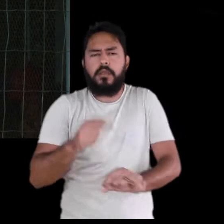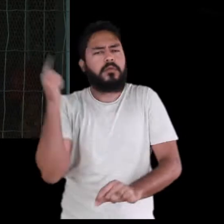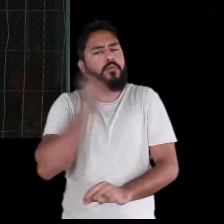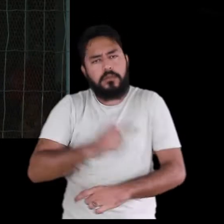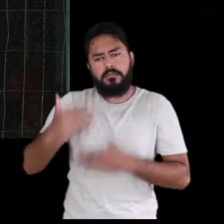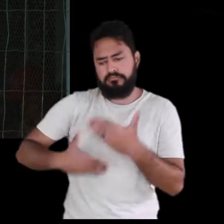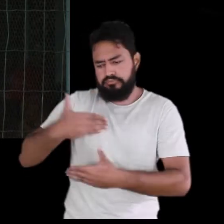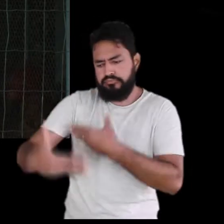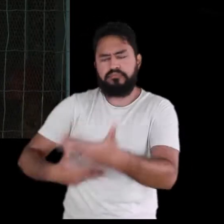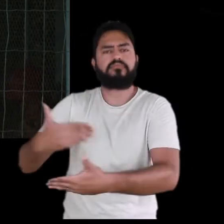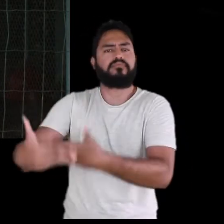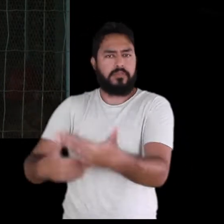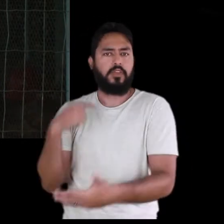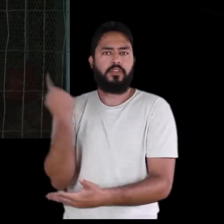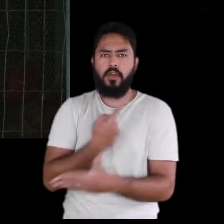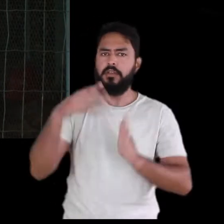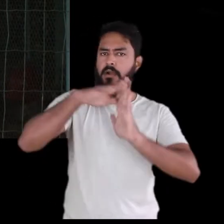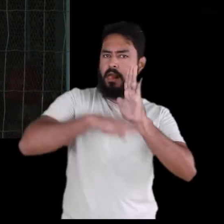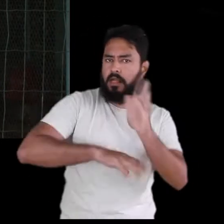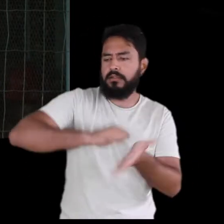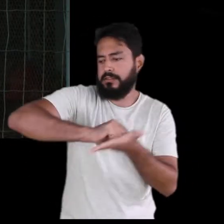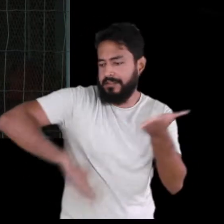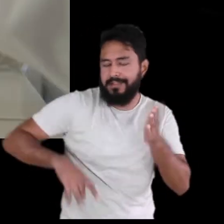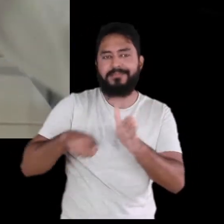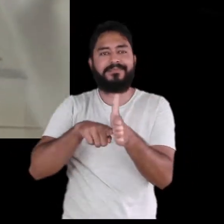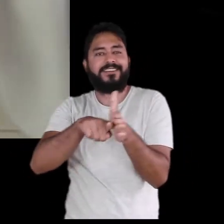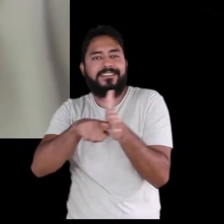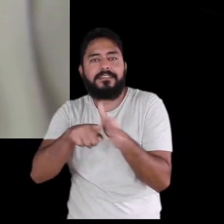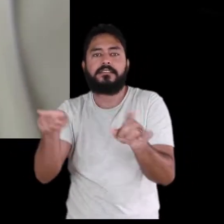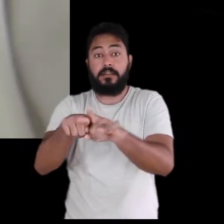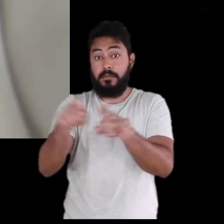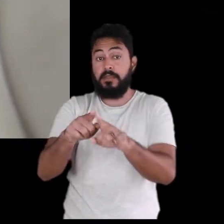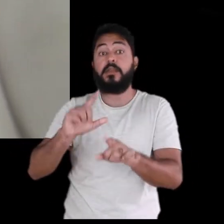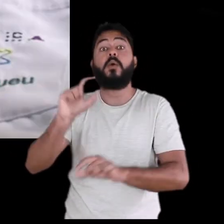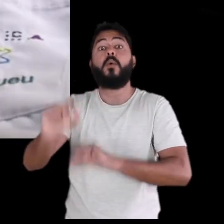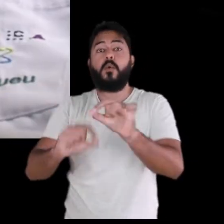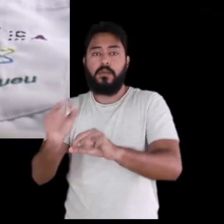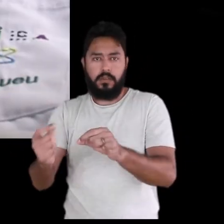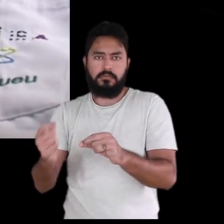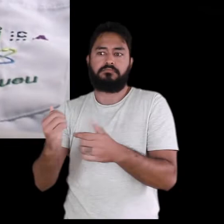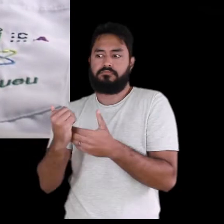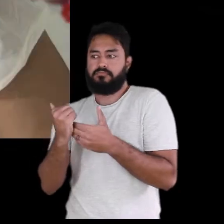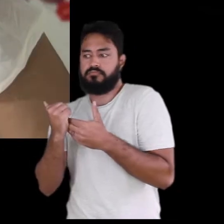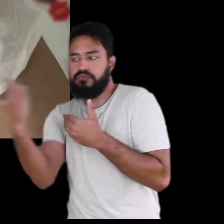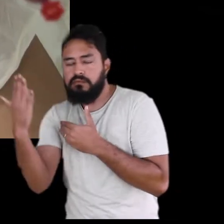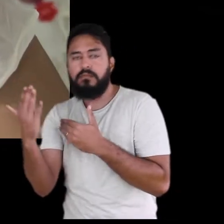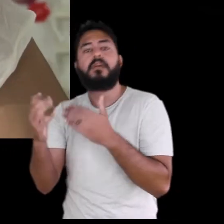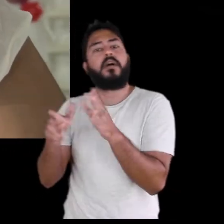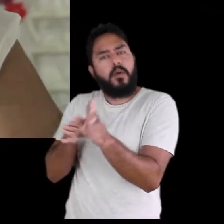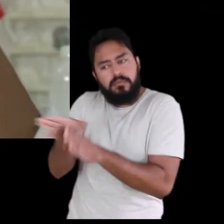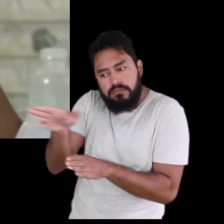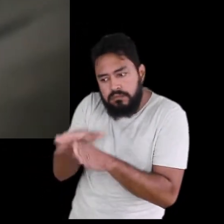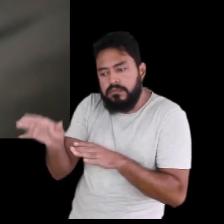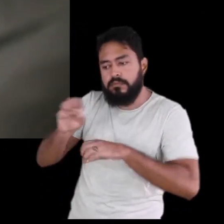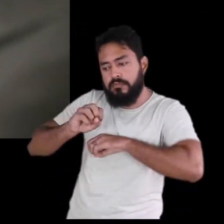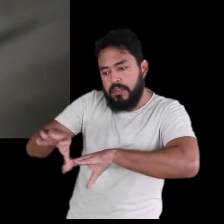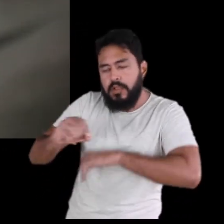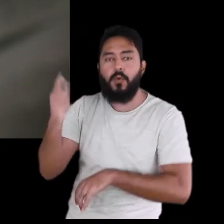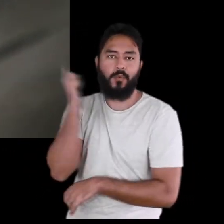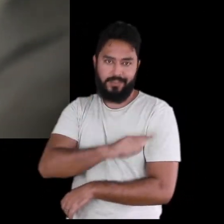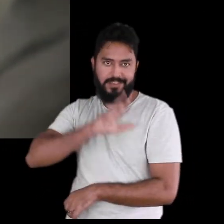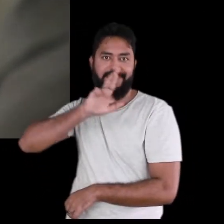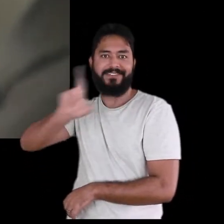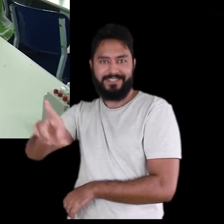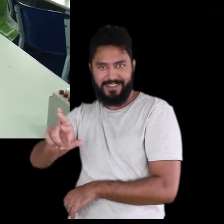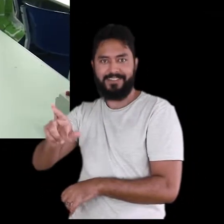desenvolveu nossos planos de actividade na pesquisa e levar de volta além dos muros da instituição aquilo